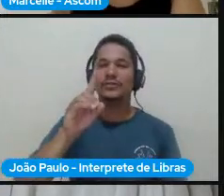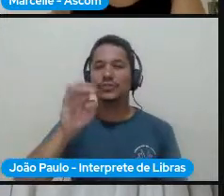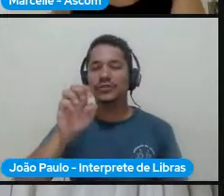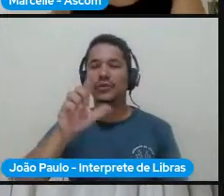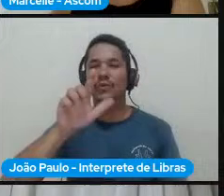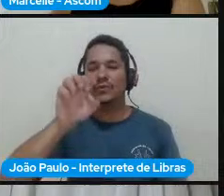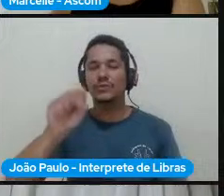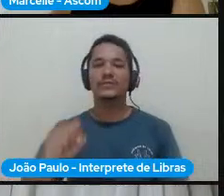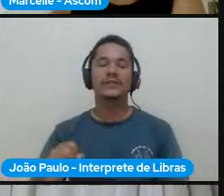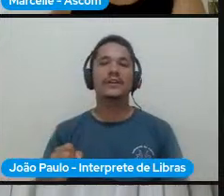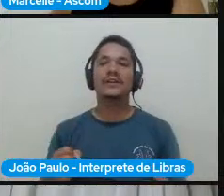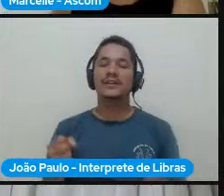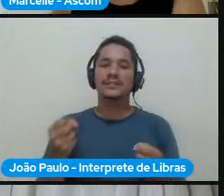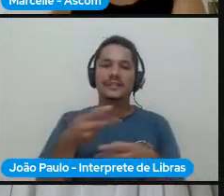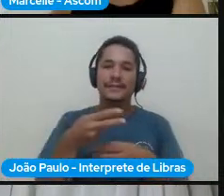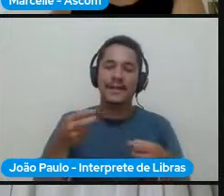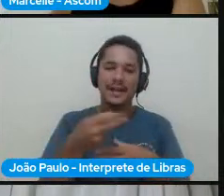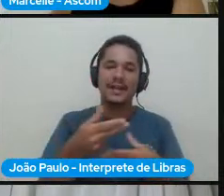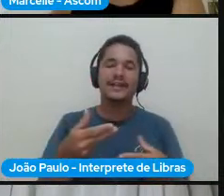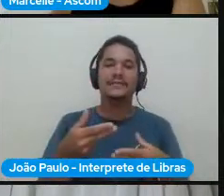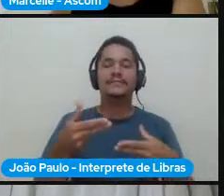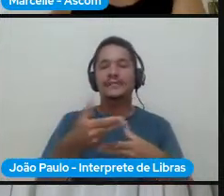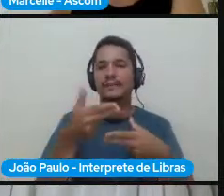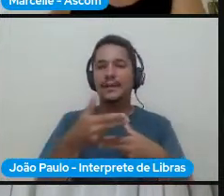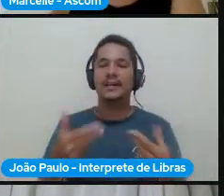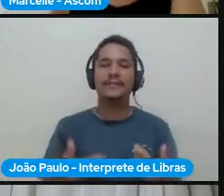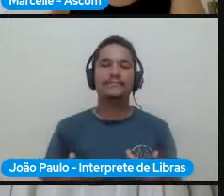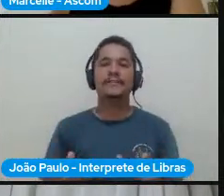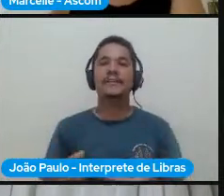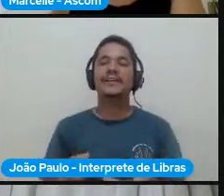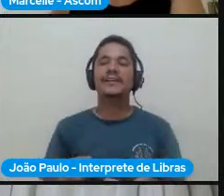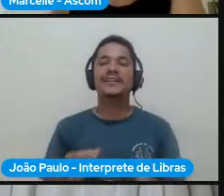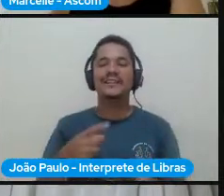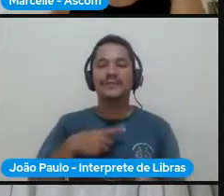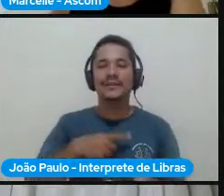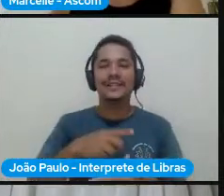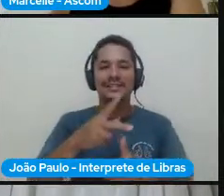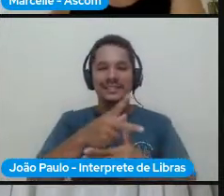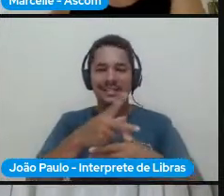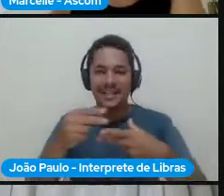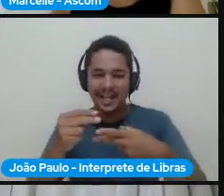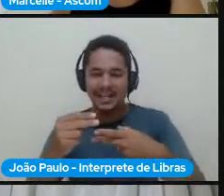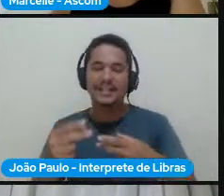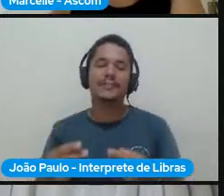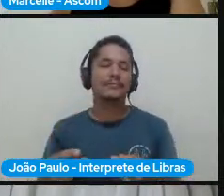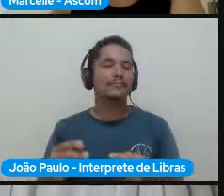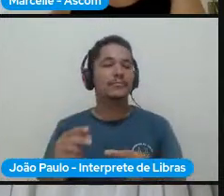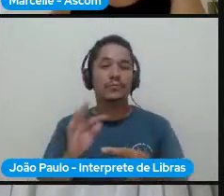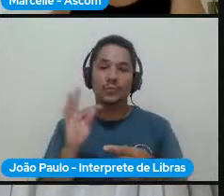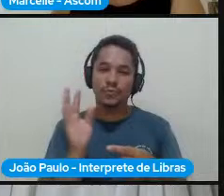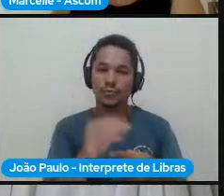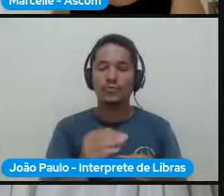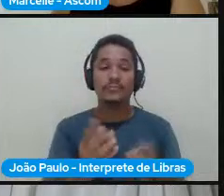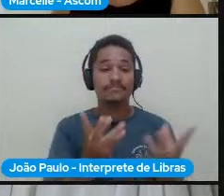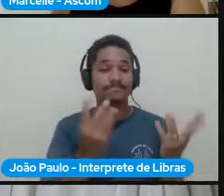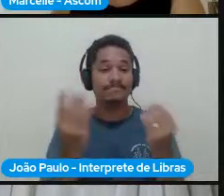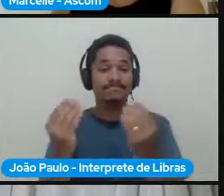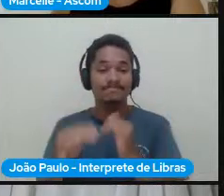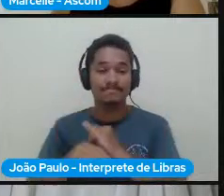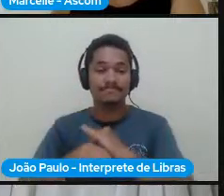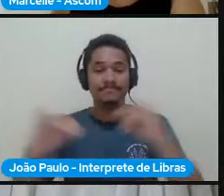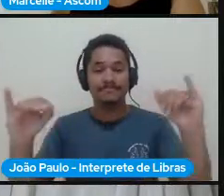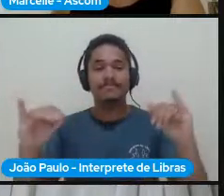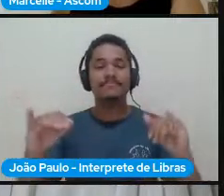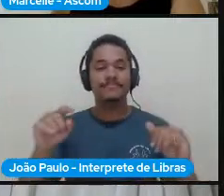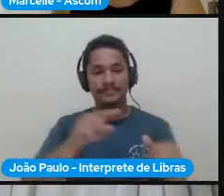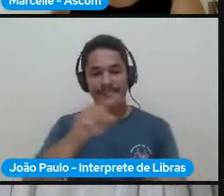SEBRAE, SENAC, Senaioto, Sesc Floresta, superar a sustentabilidade. Olha só a pluralidade de ofertas que terão para receber vocês